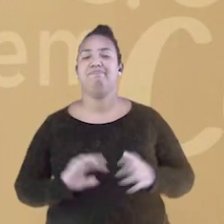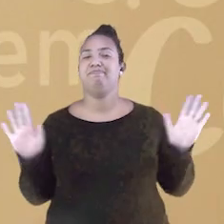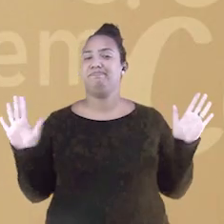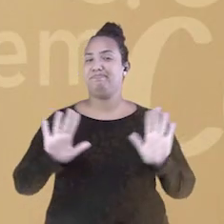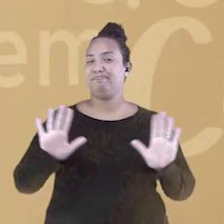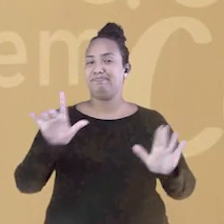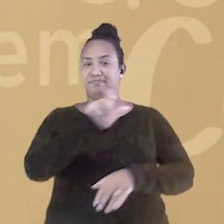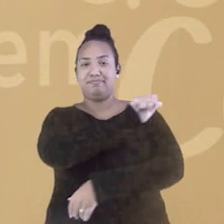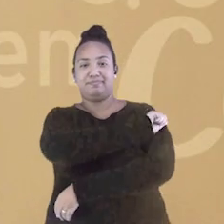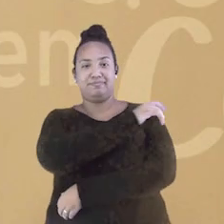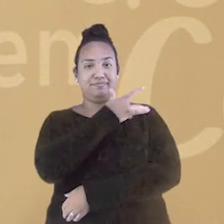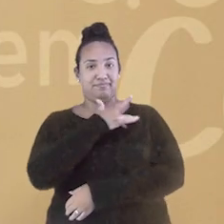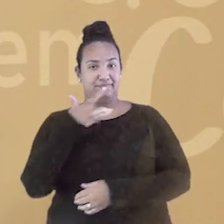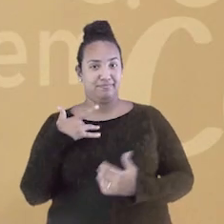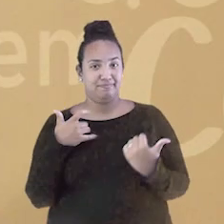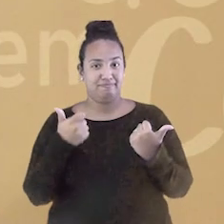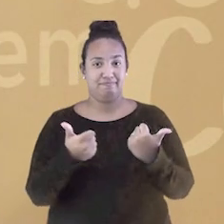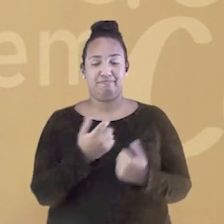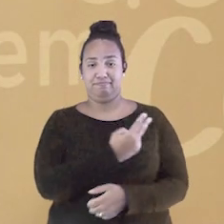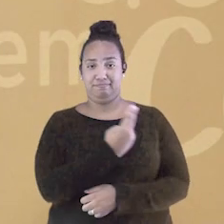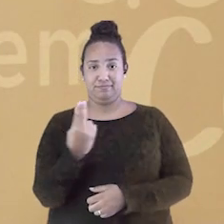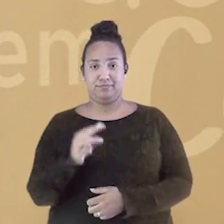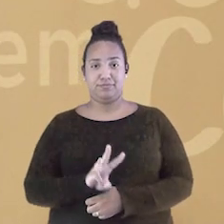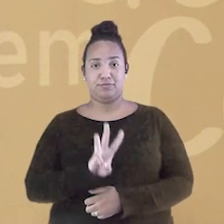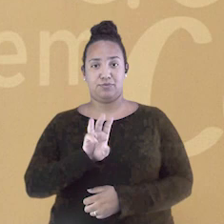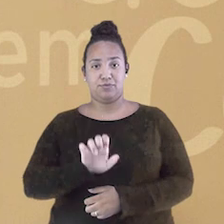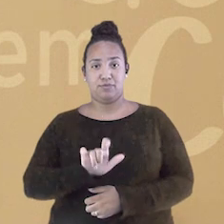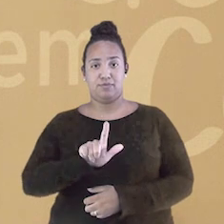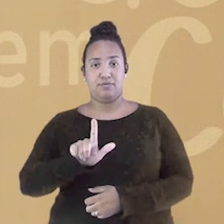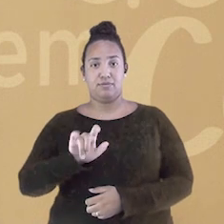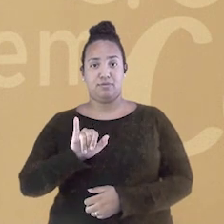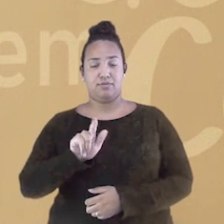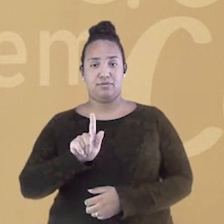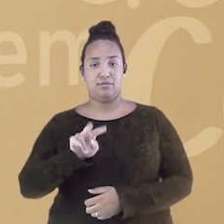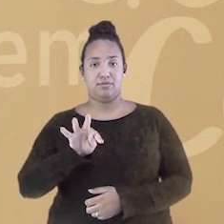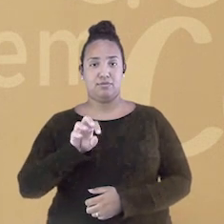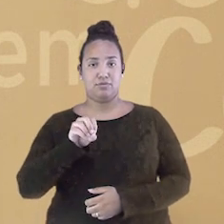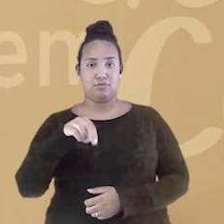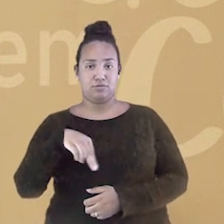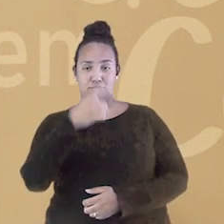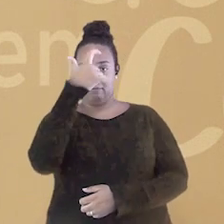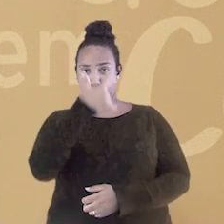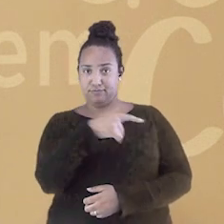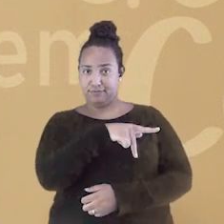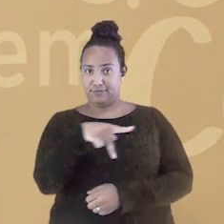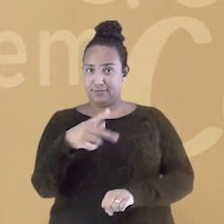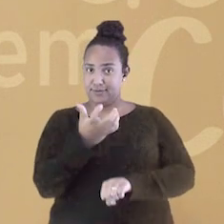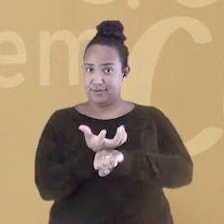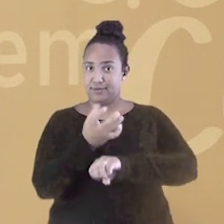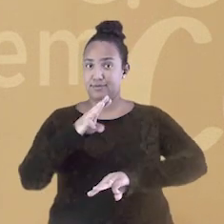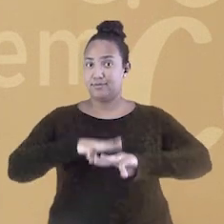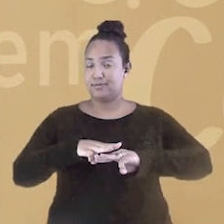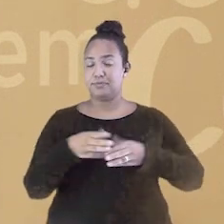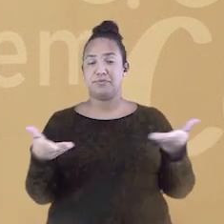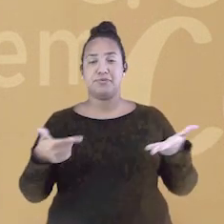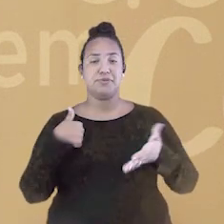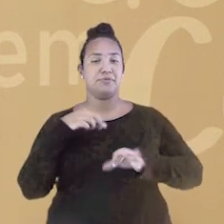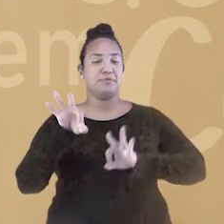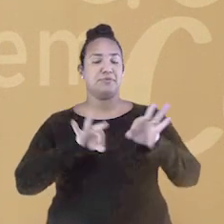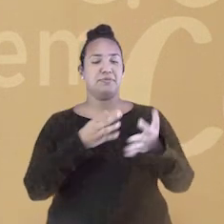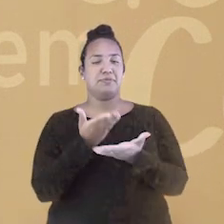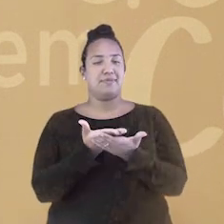Olá, estudante, tudo bem com você? Meu nome é Wellington Soriano, sou professor de matemática. Hoje preparei uma aula muito legal para